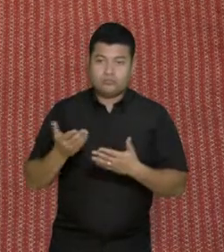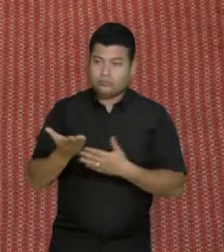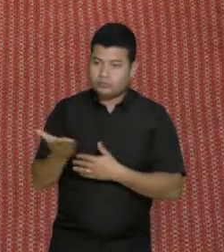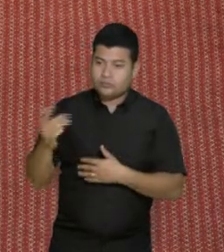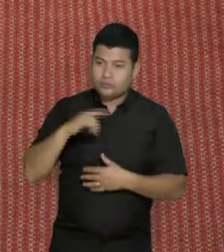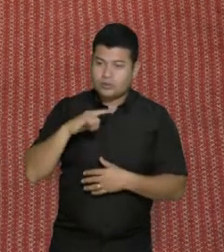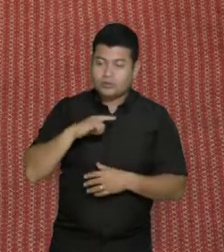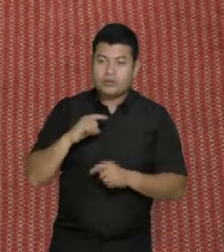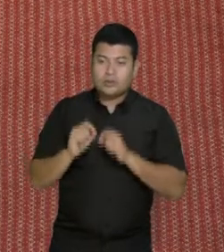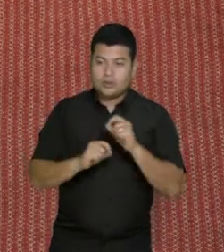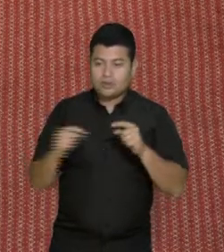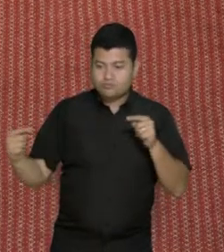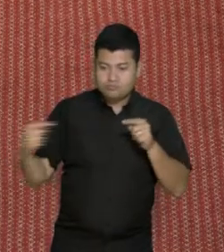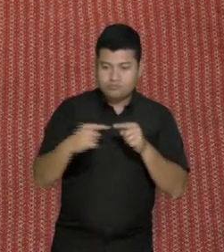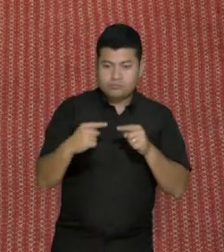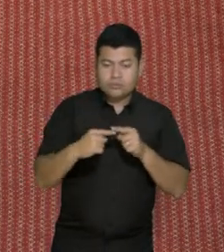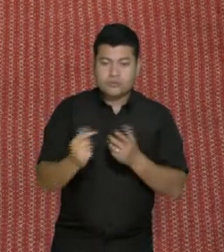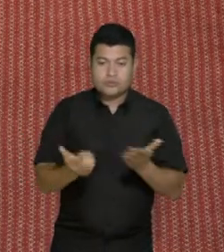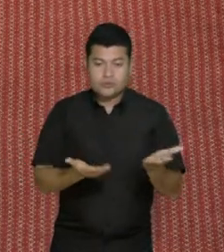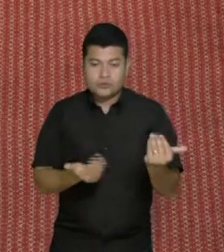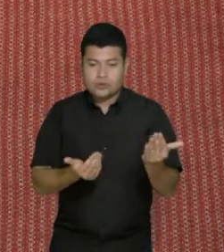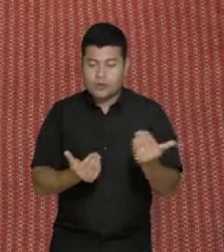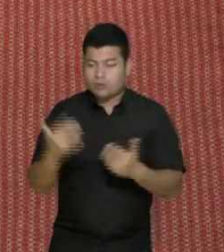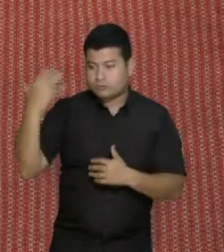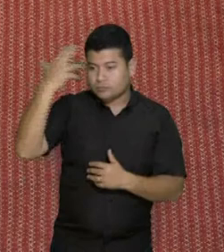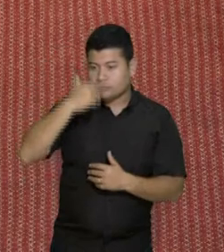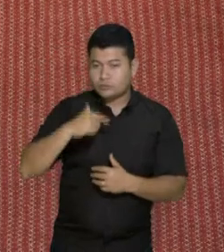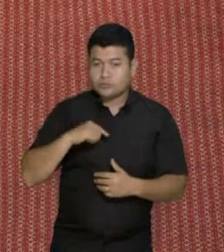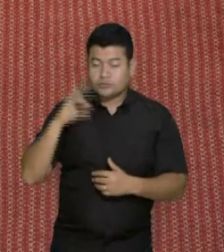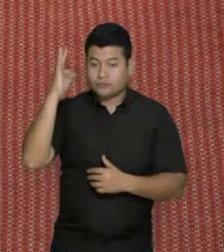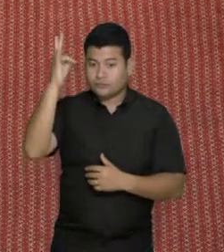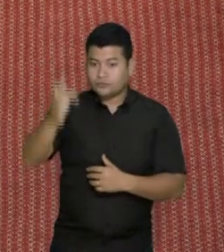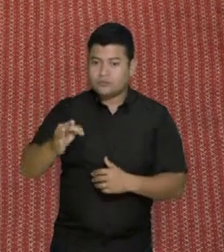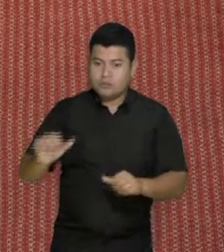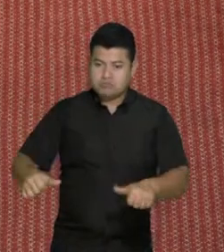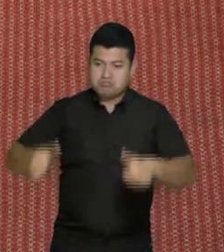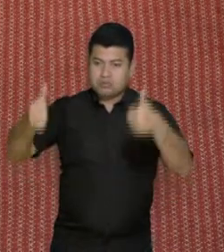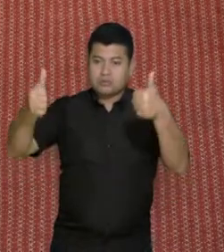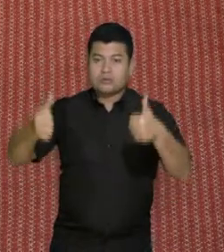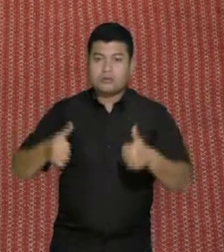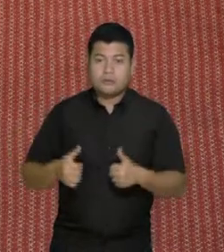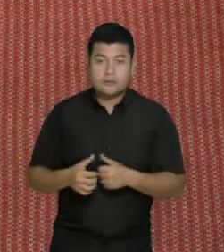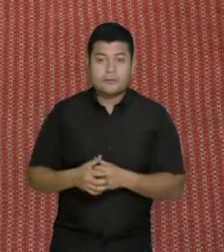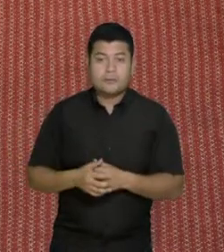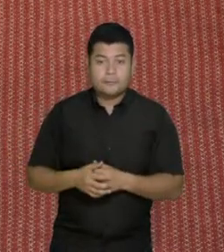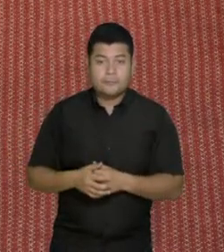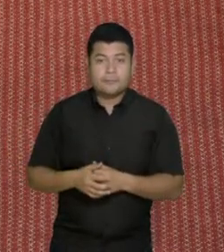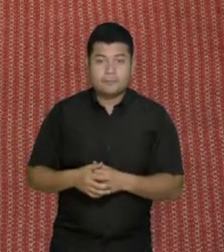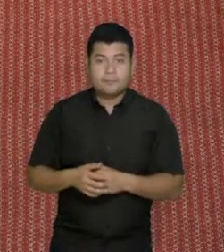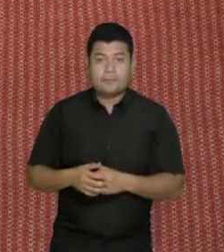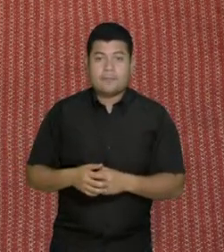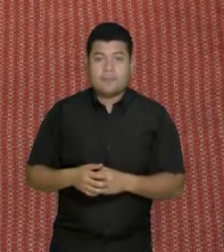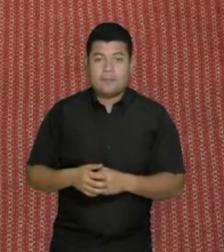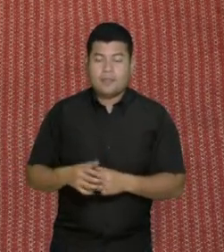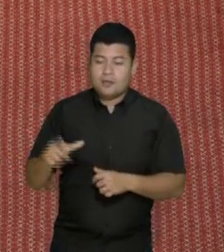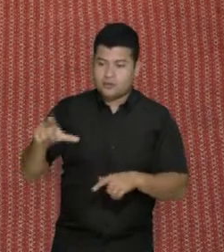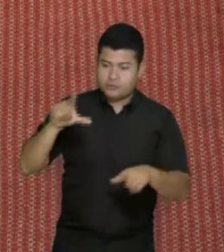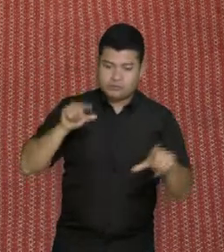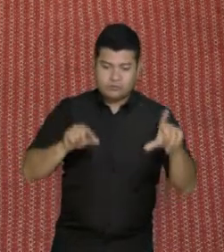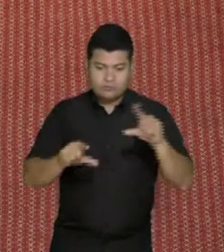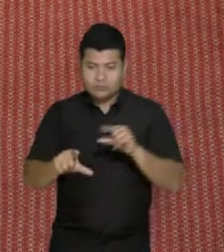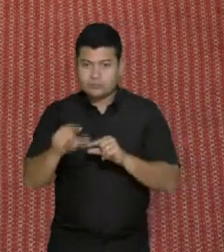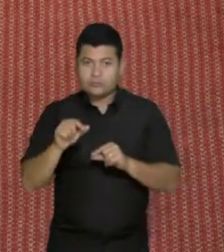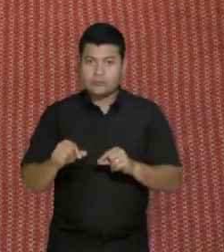cidade. Vocês são jovens, são bonitas e têm um futuro promissor. Tá? Então, vocês têm, foram escolhidas realmente ali, né,